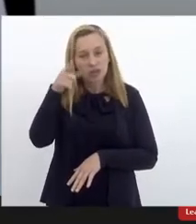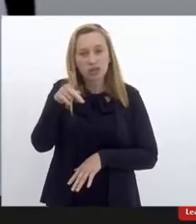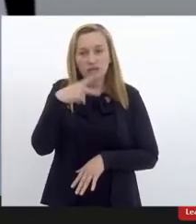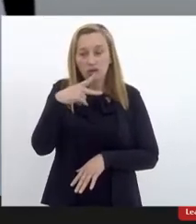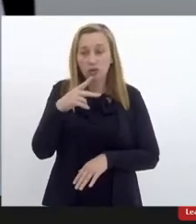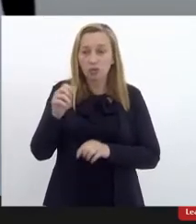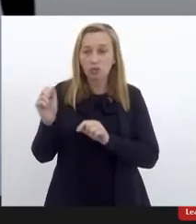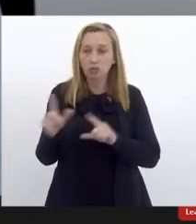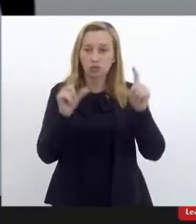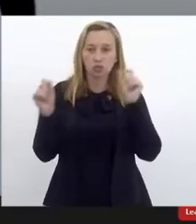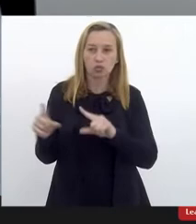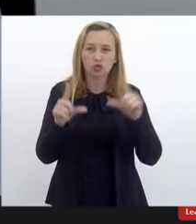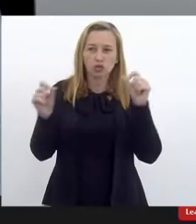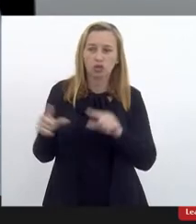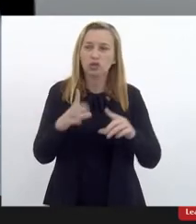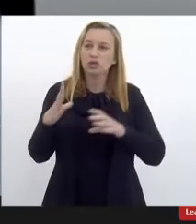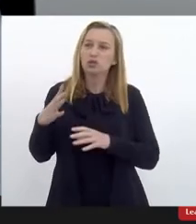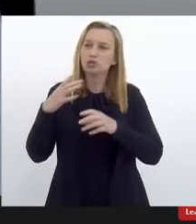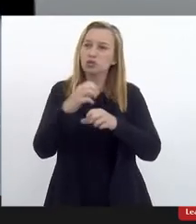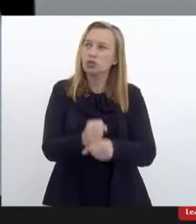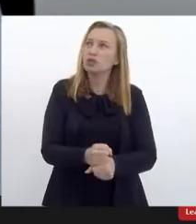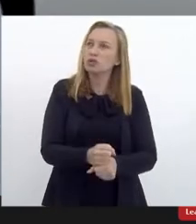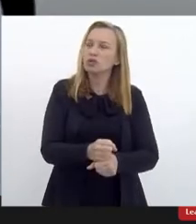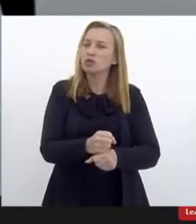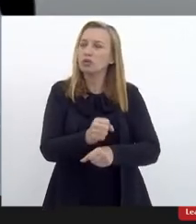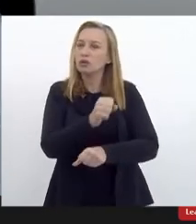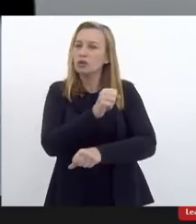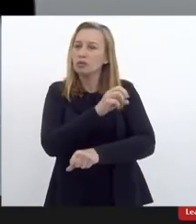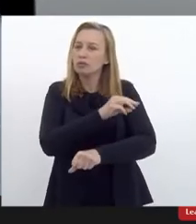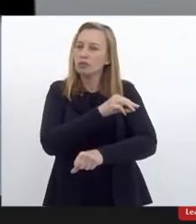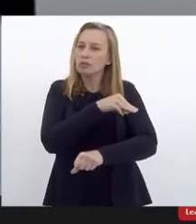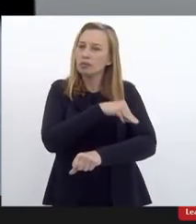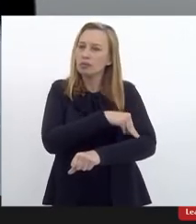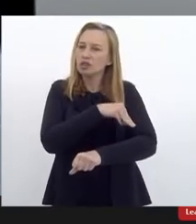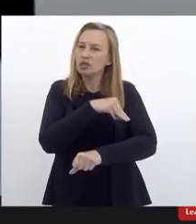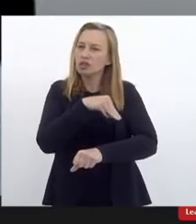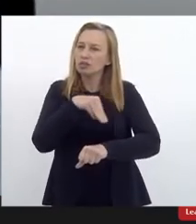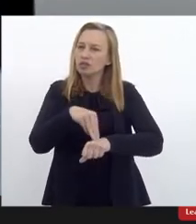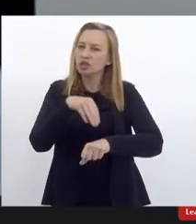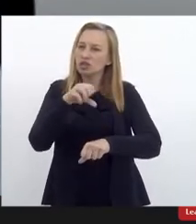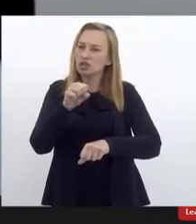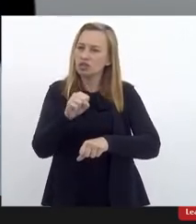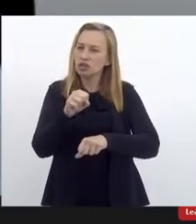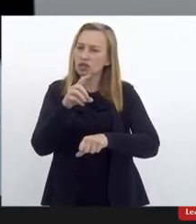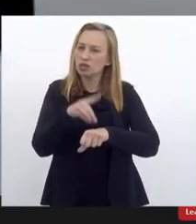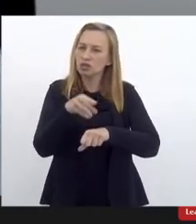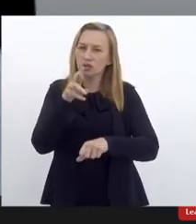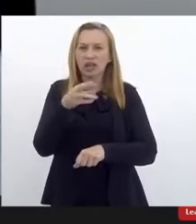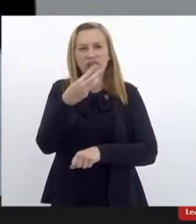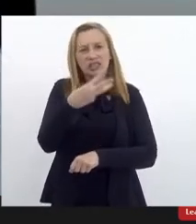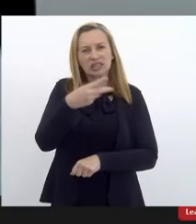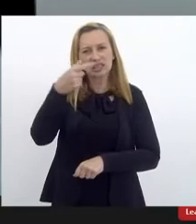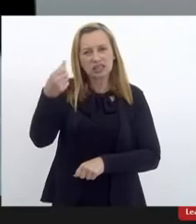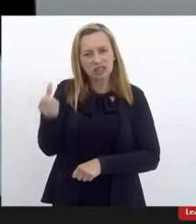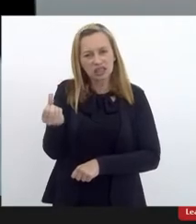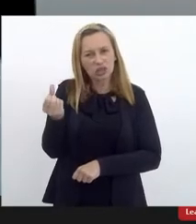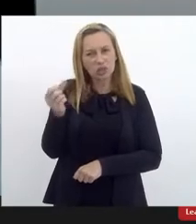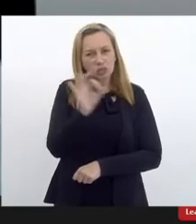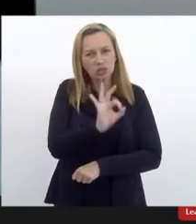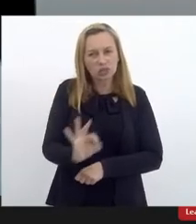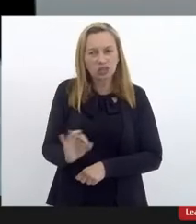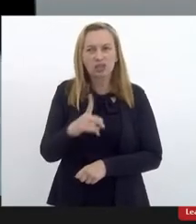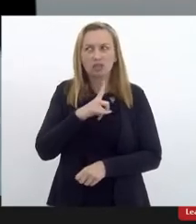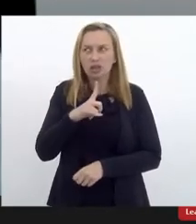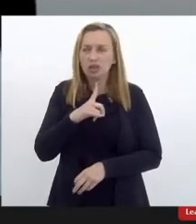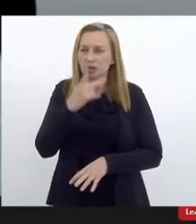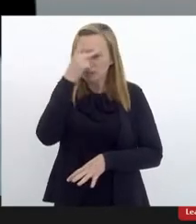slide, acho que somando o mestrado e o doutorado, acho que o percentual atinge 36%, né? E ainda tem o pessoal que